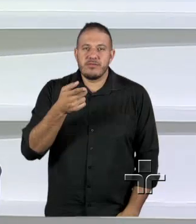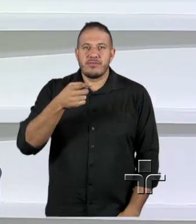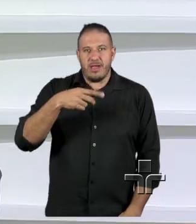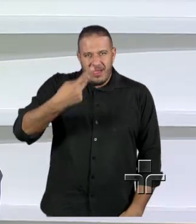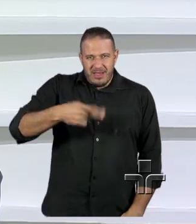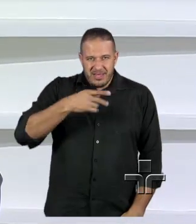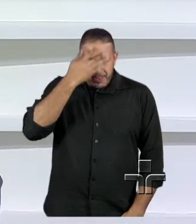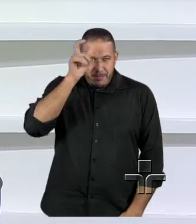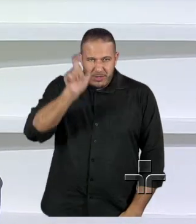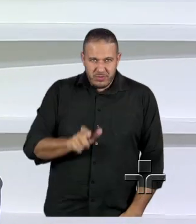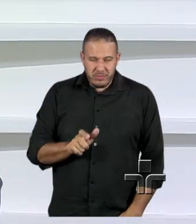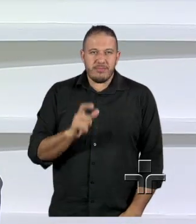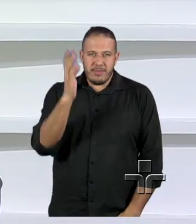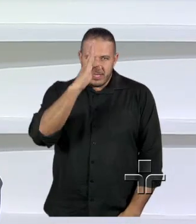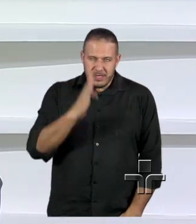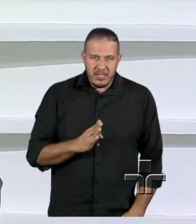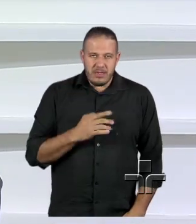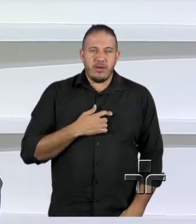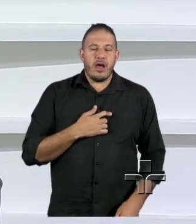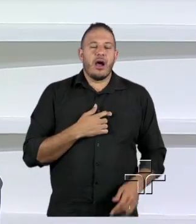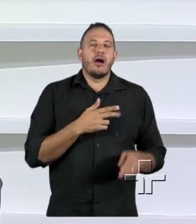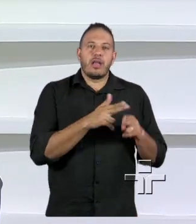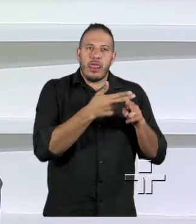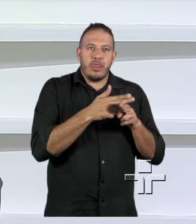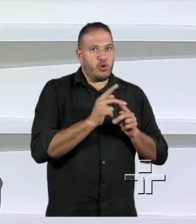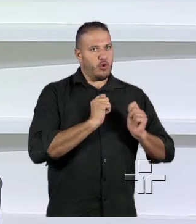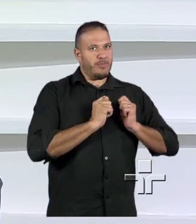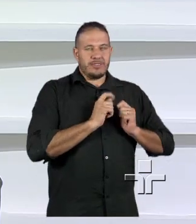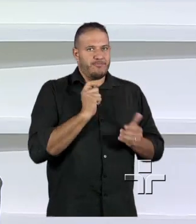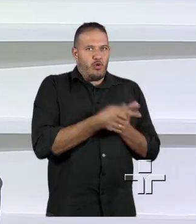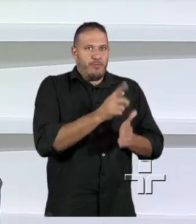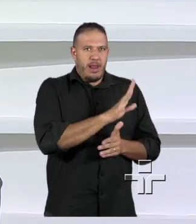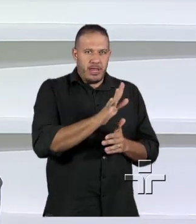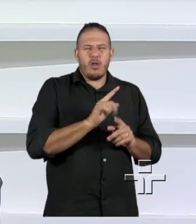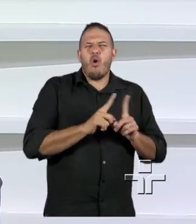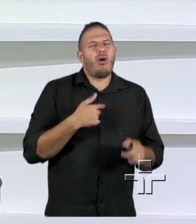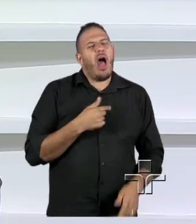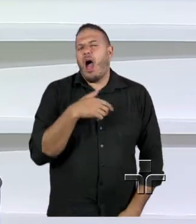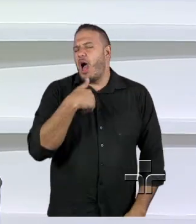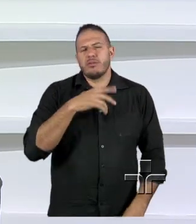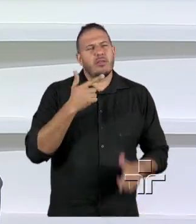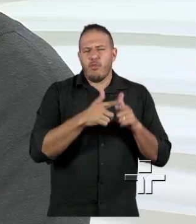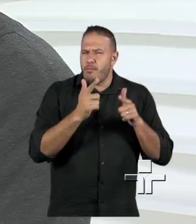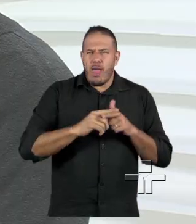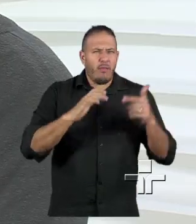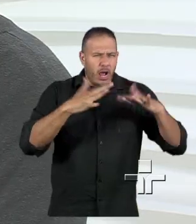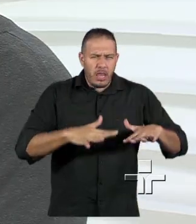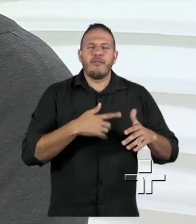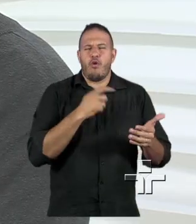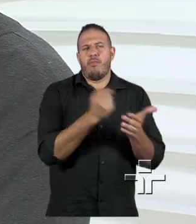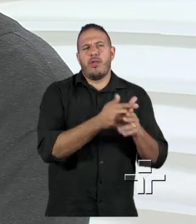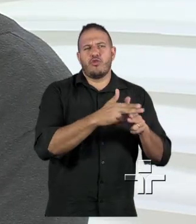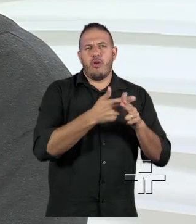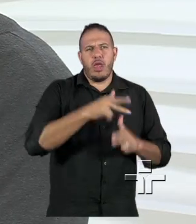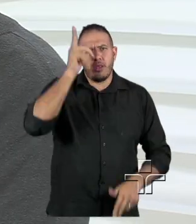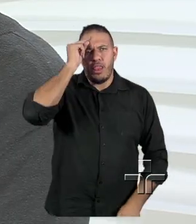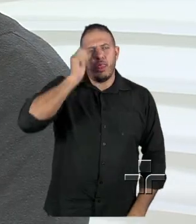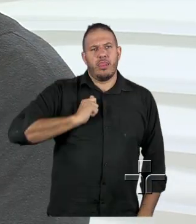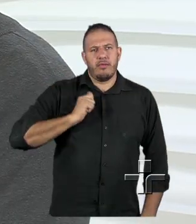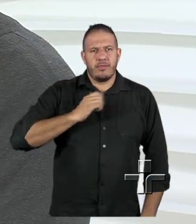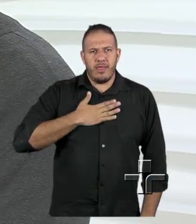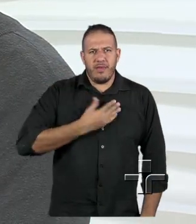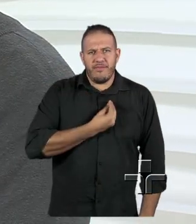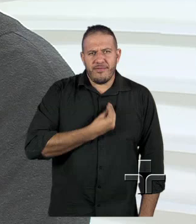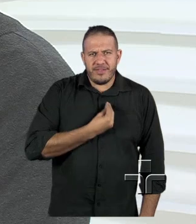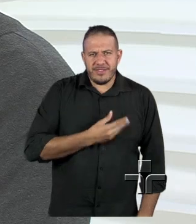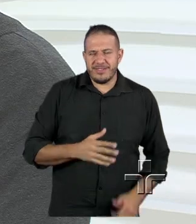brasileiro corta o chocolate em tempos de crise ou come mais chocolate para adoçar a vida nos tempos de crise? Olha, Thiago, eu diria que